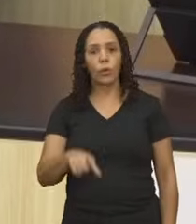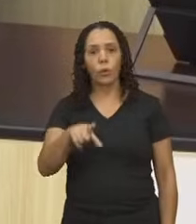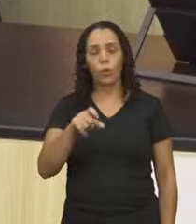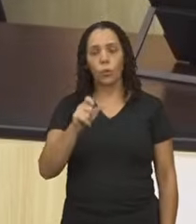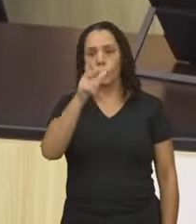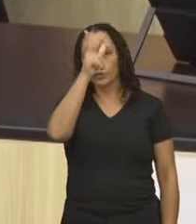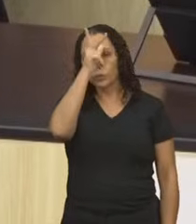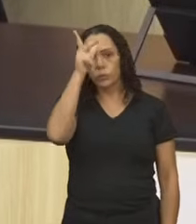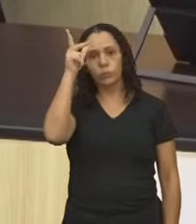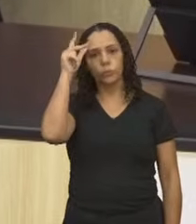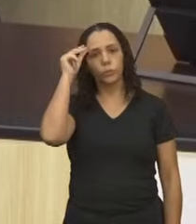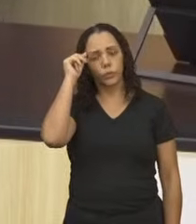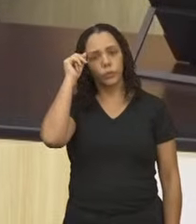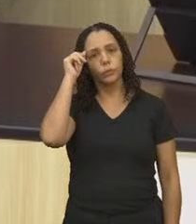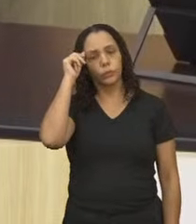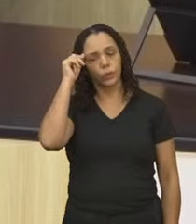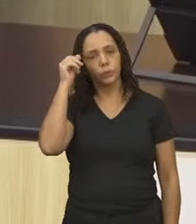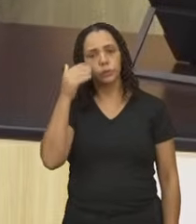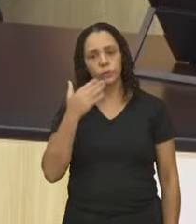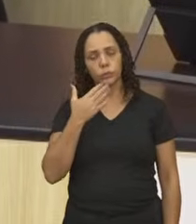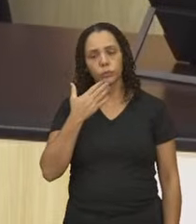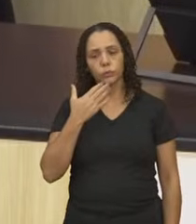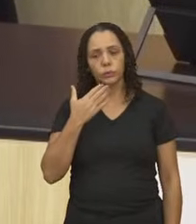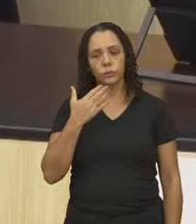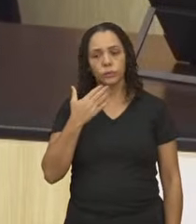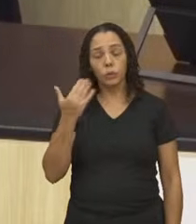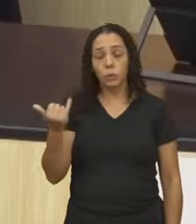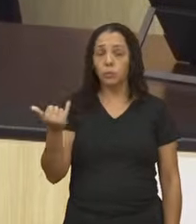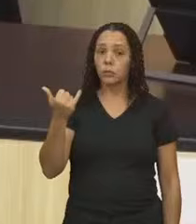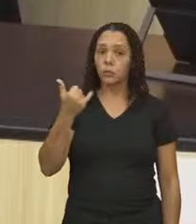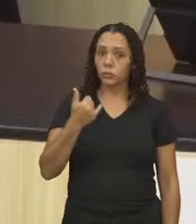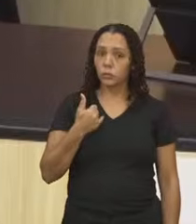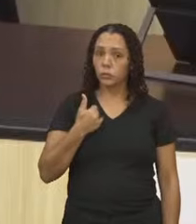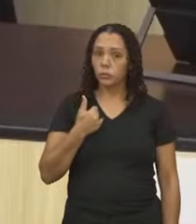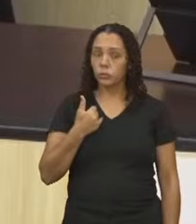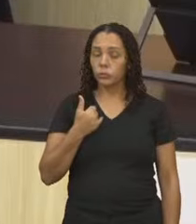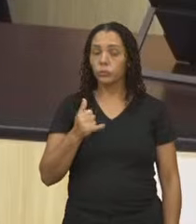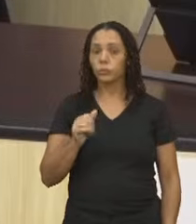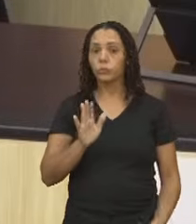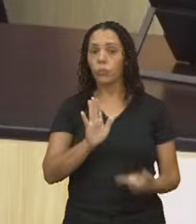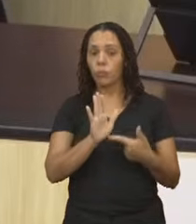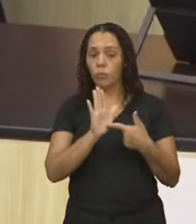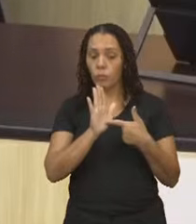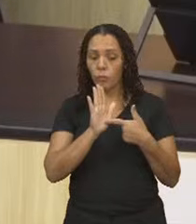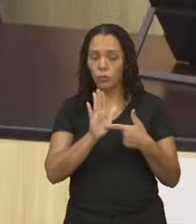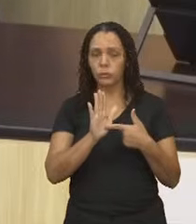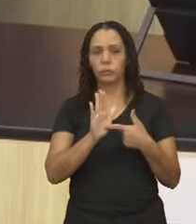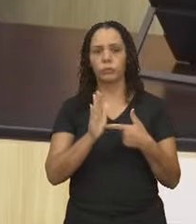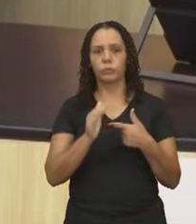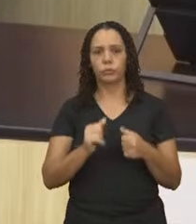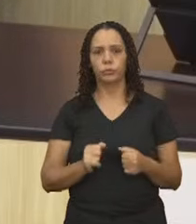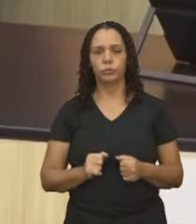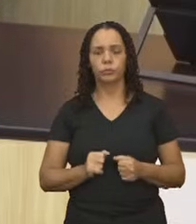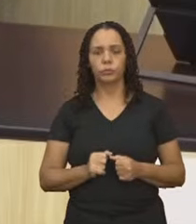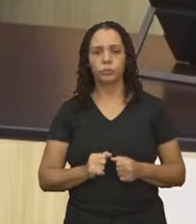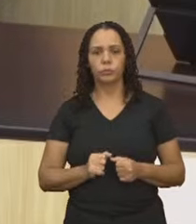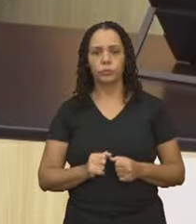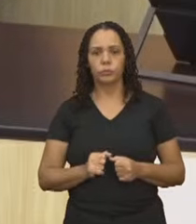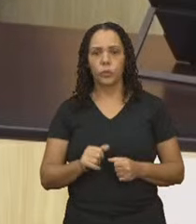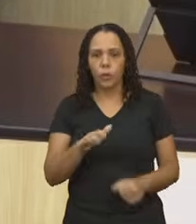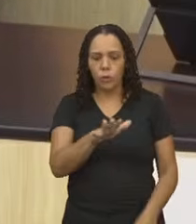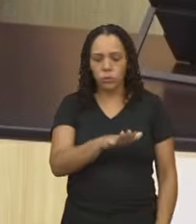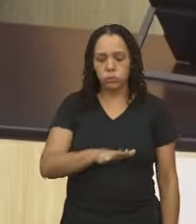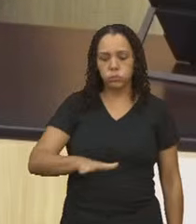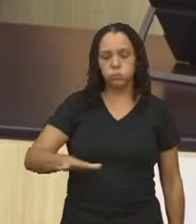ex-prefeito Benedito Sérgio Lencioni, onde ele constatou e mostrou para nós sobre a